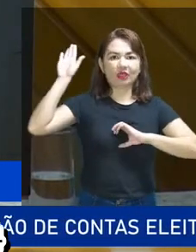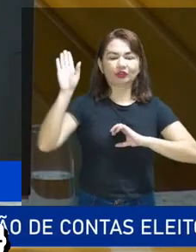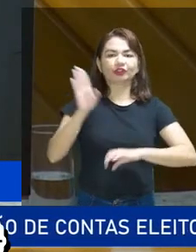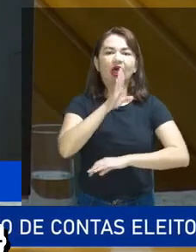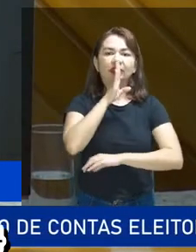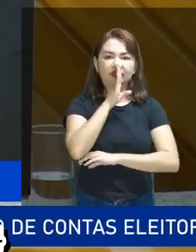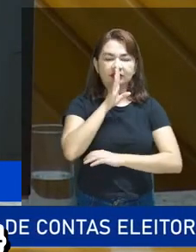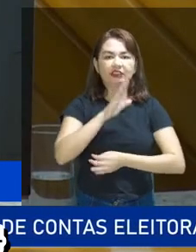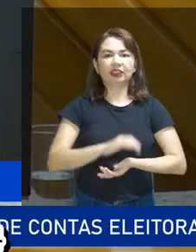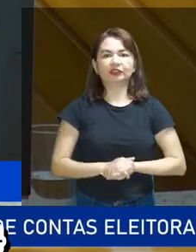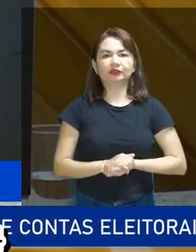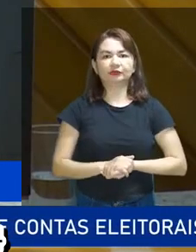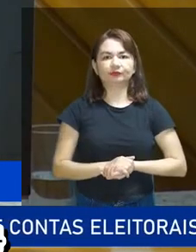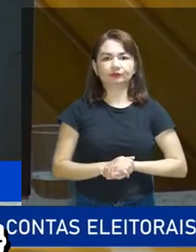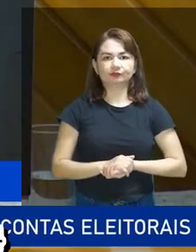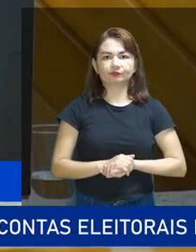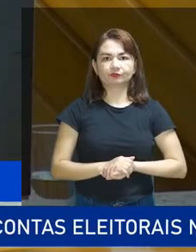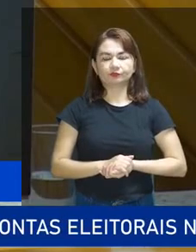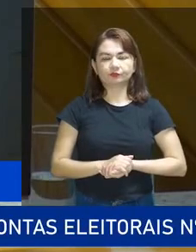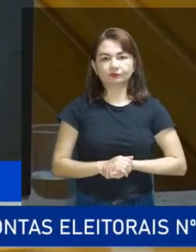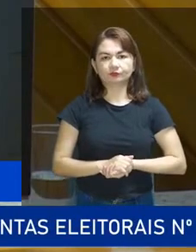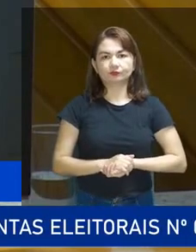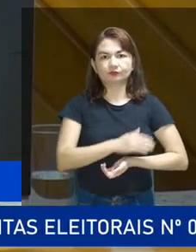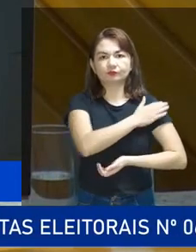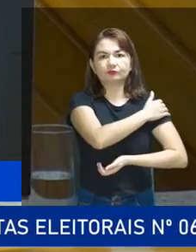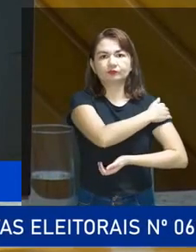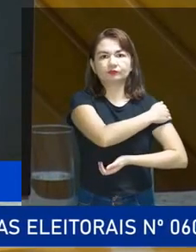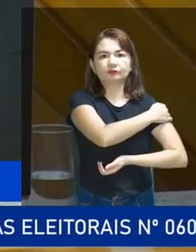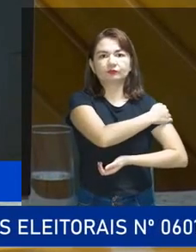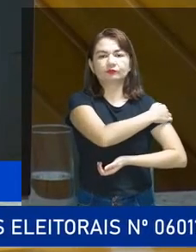5048-284, de 16 de 2 de